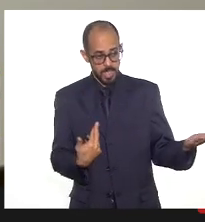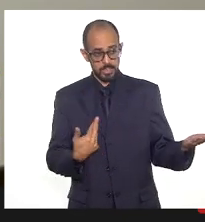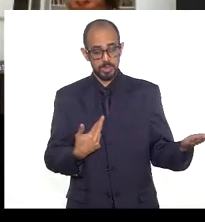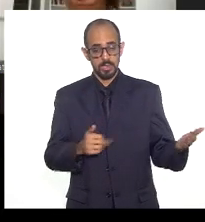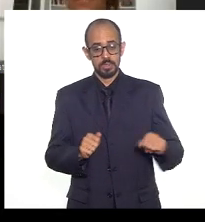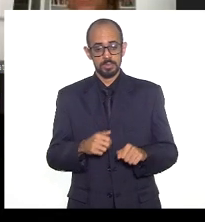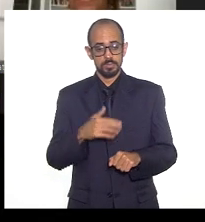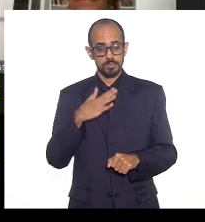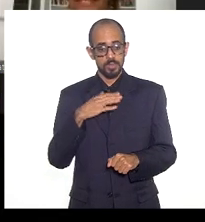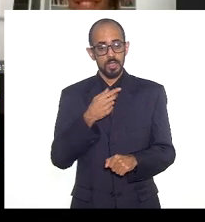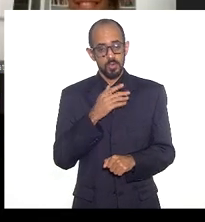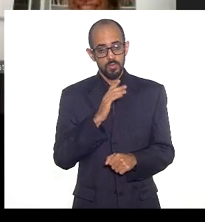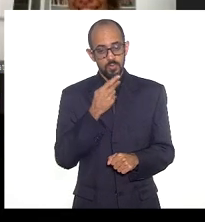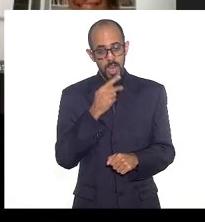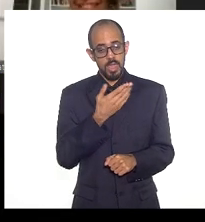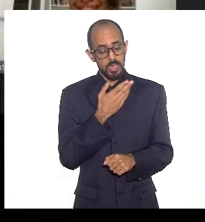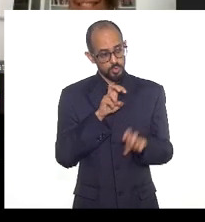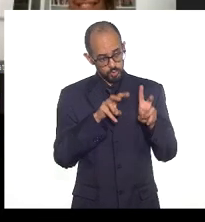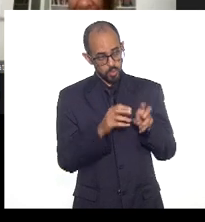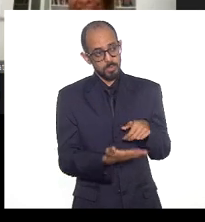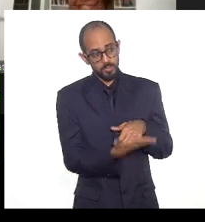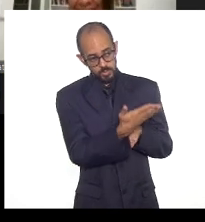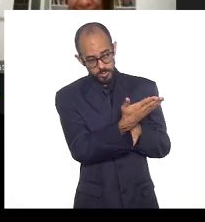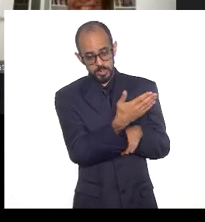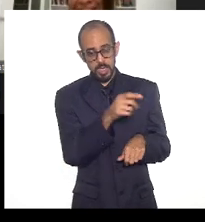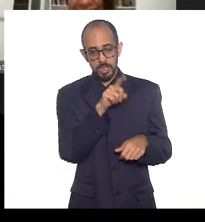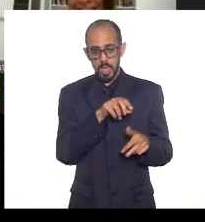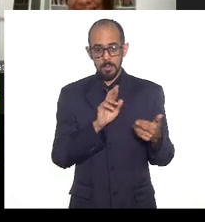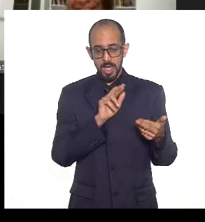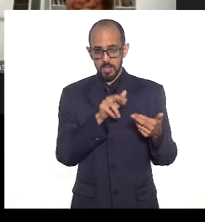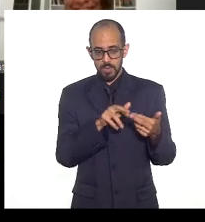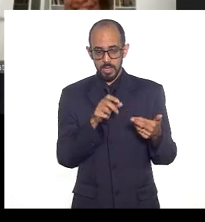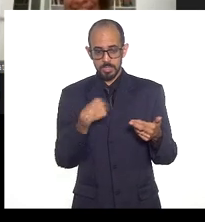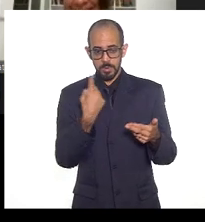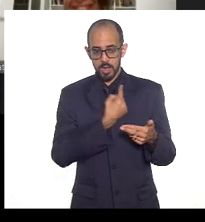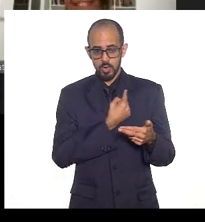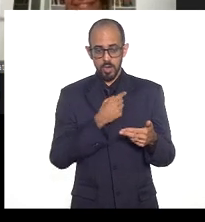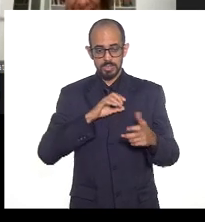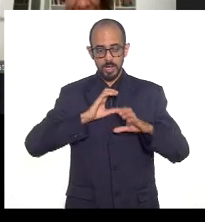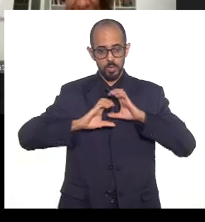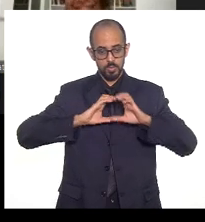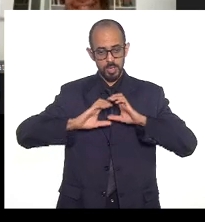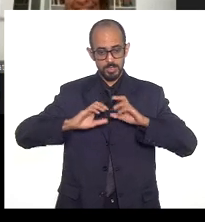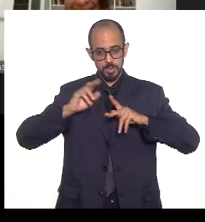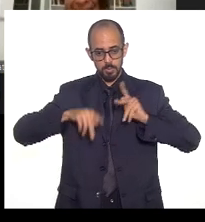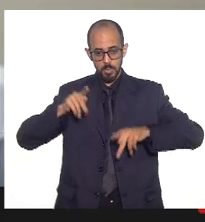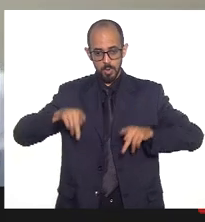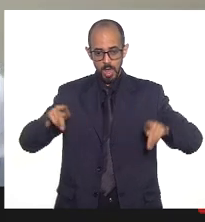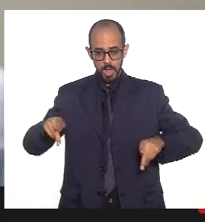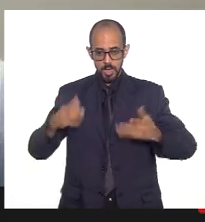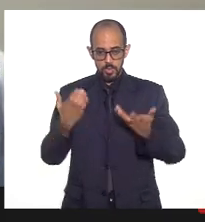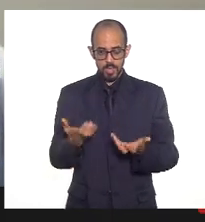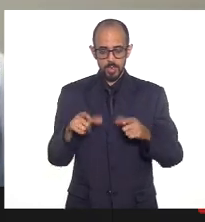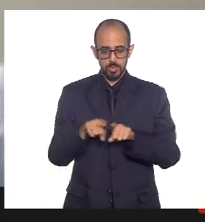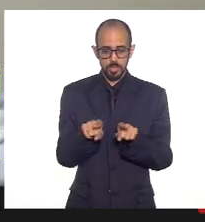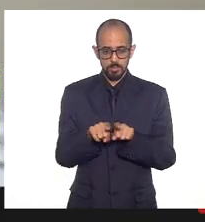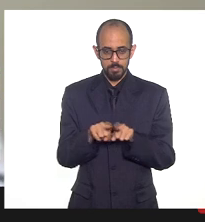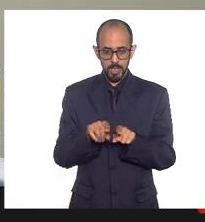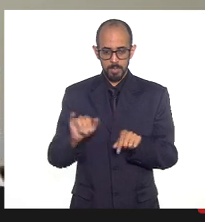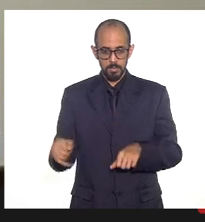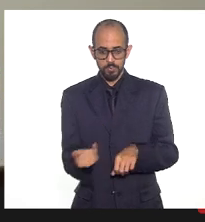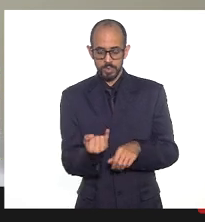nós, acabei de citá-la nesse momento como uma referência para nós nesse debate da comunicação popular, sobretudo. Eu quero também aproveitar